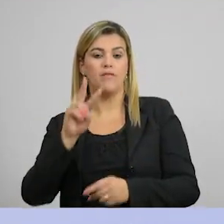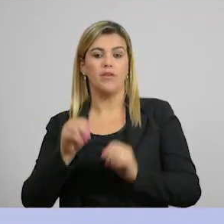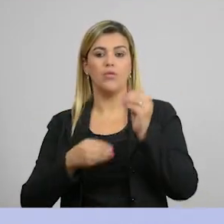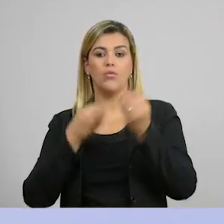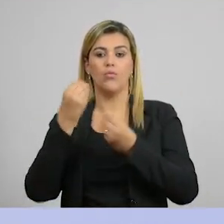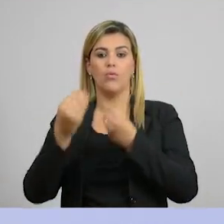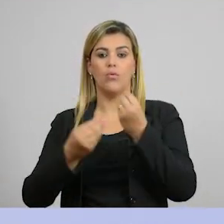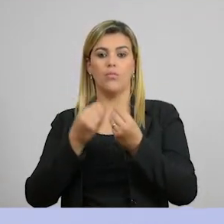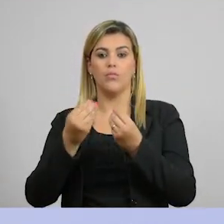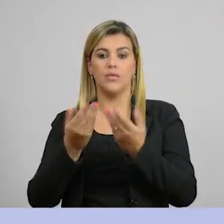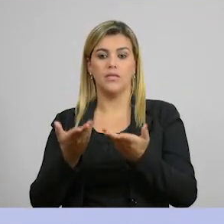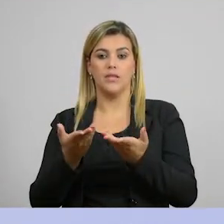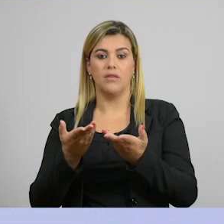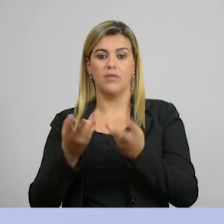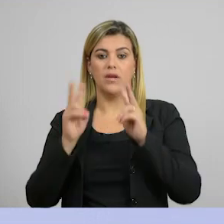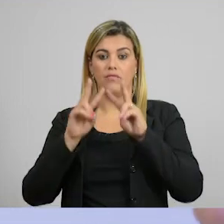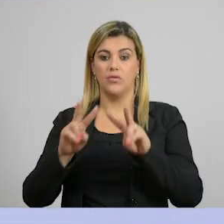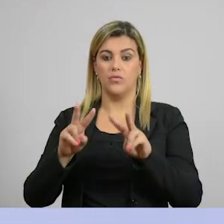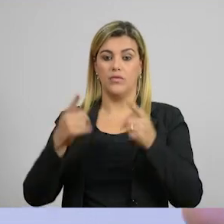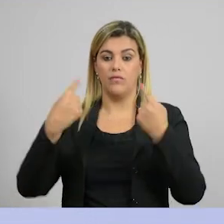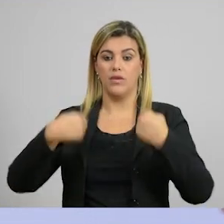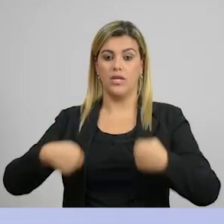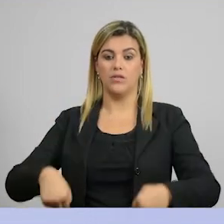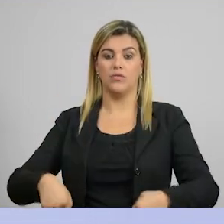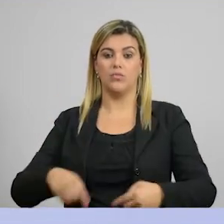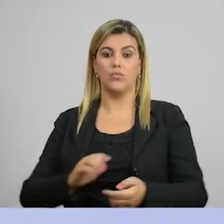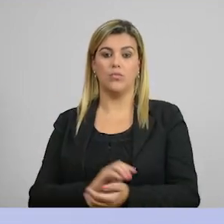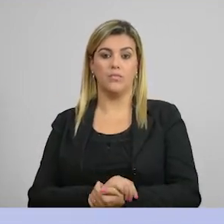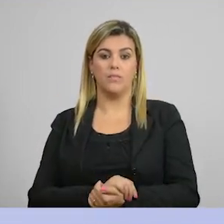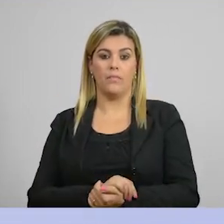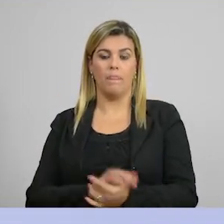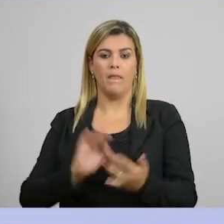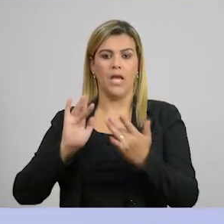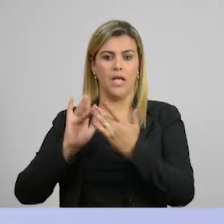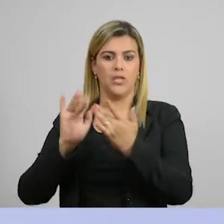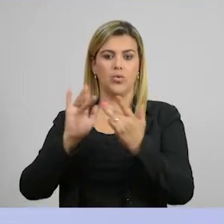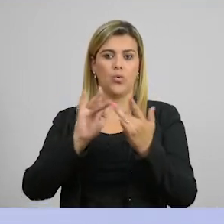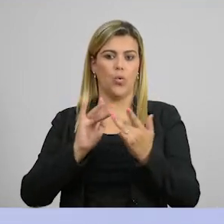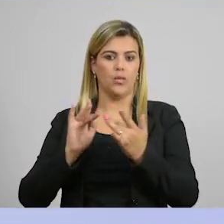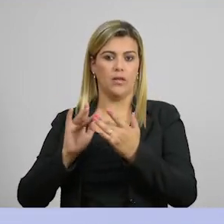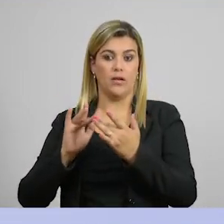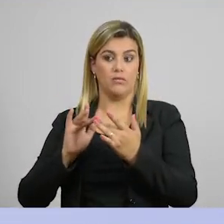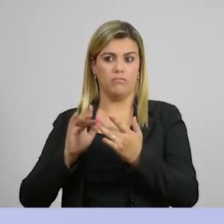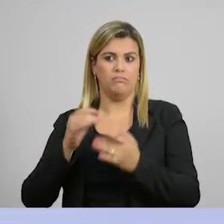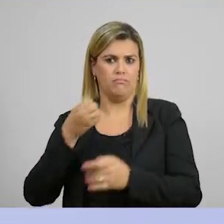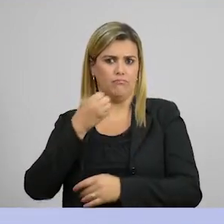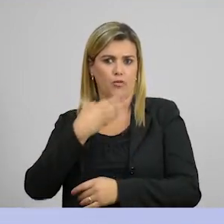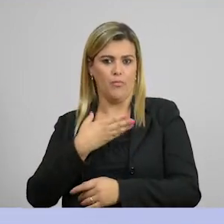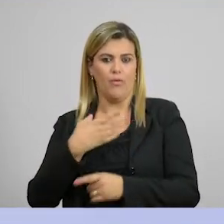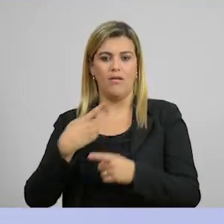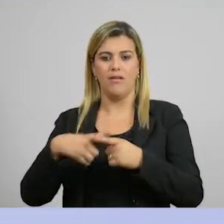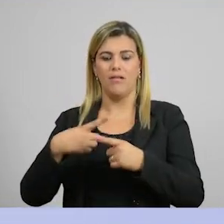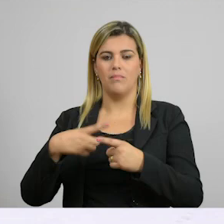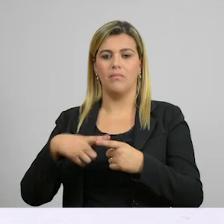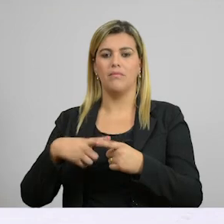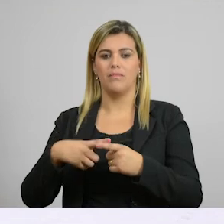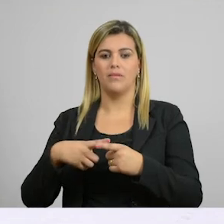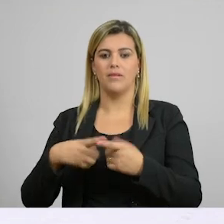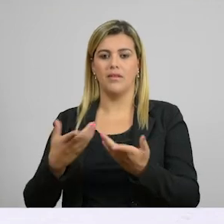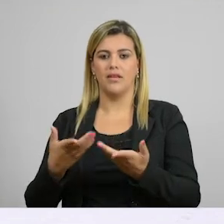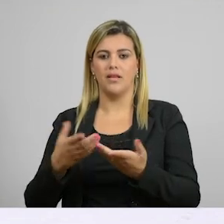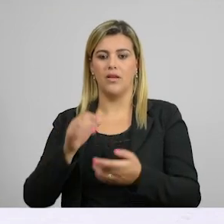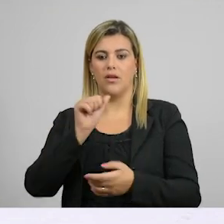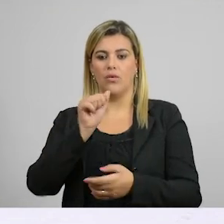ver como é que estava do ponto de vista físico. Esse contato foi vitorioso porque,